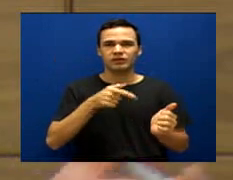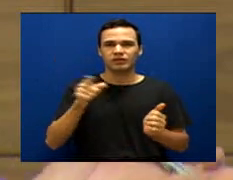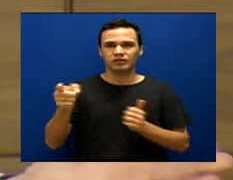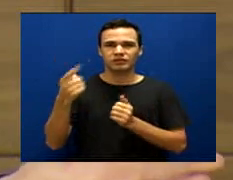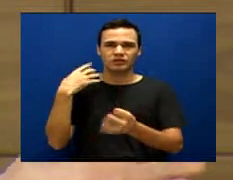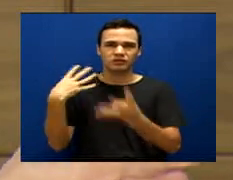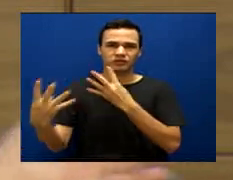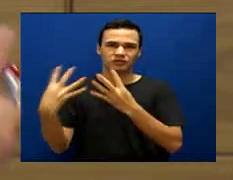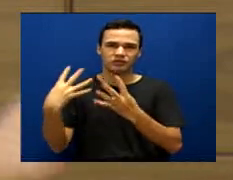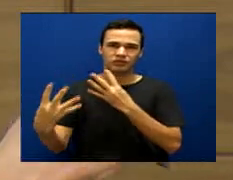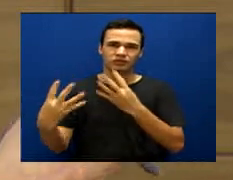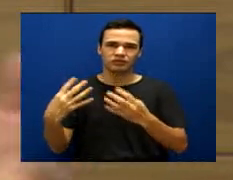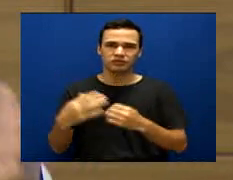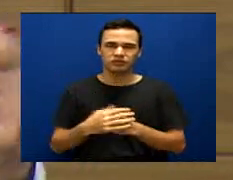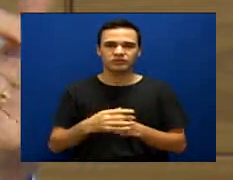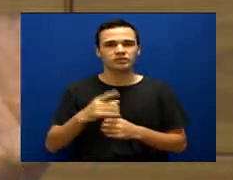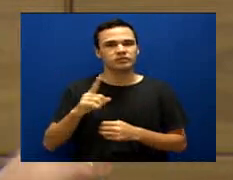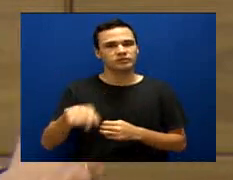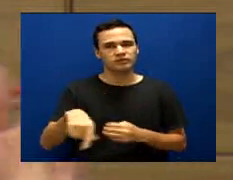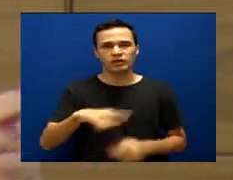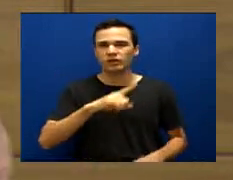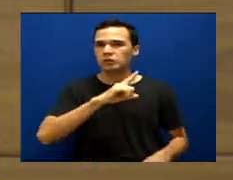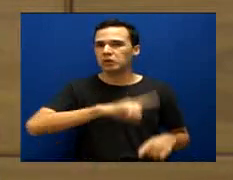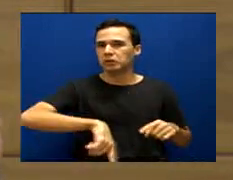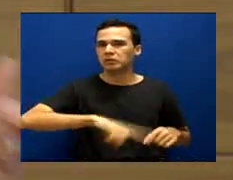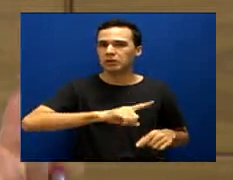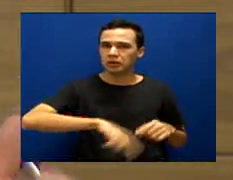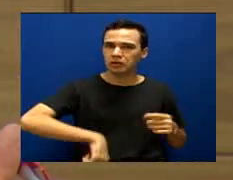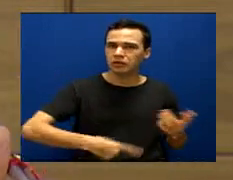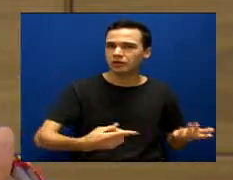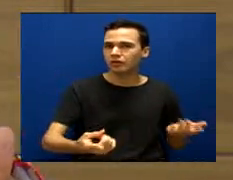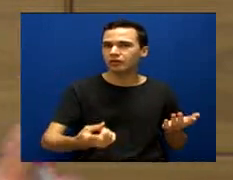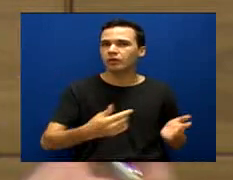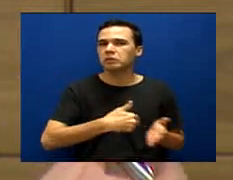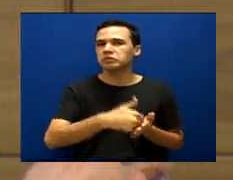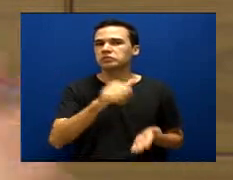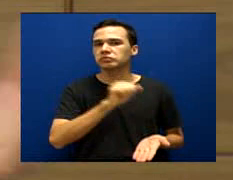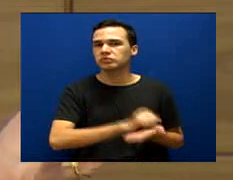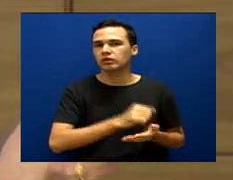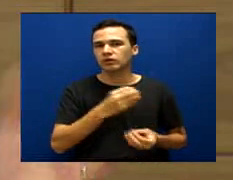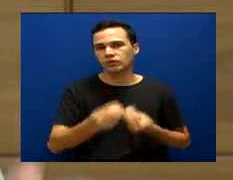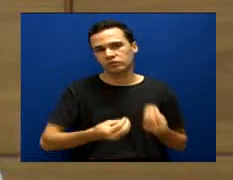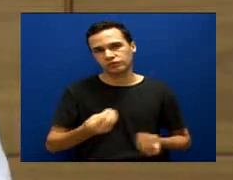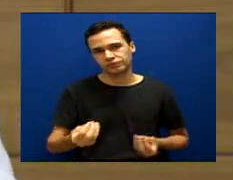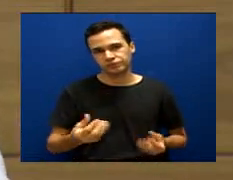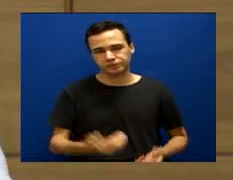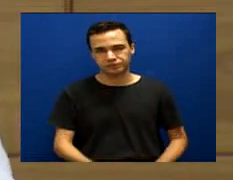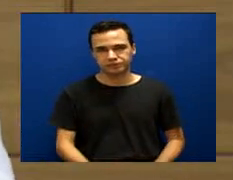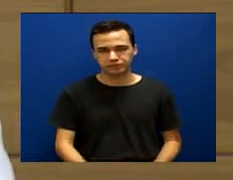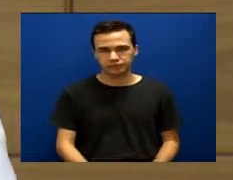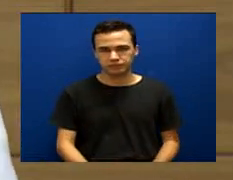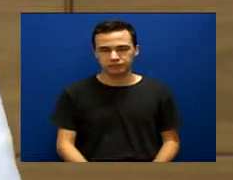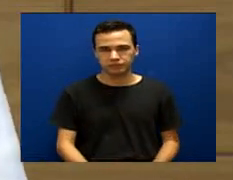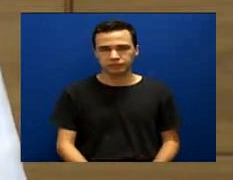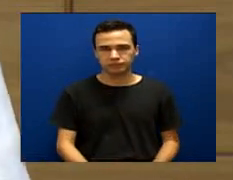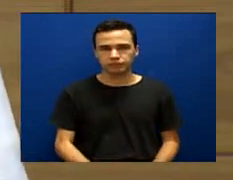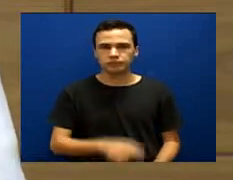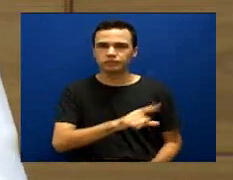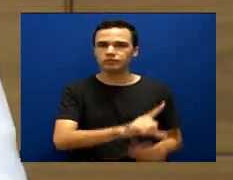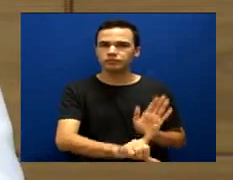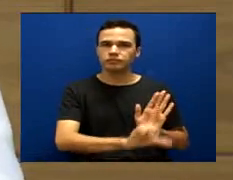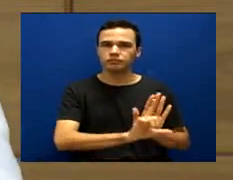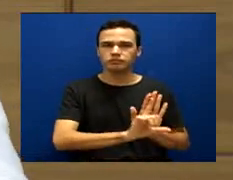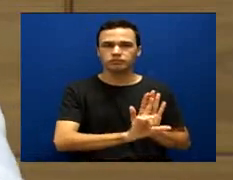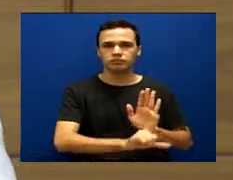Castelinho. Multa, está proibido, como é que liberou-se isso? Como é que fica? A